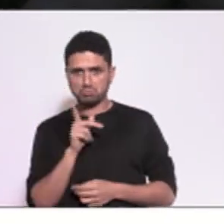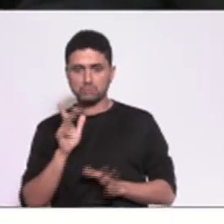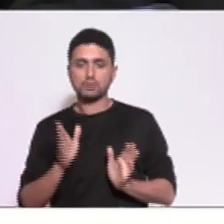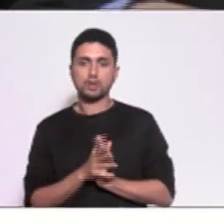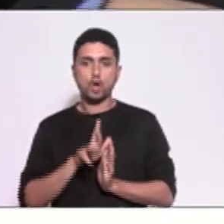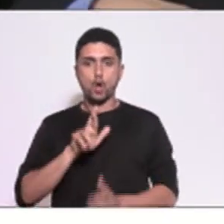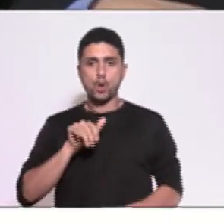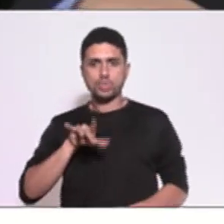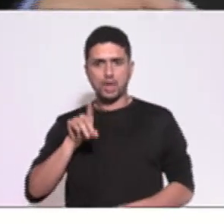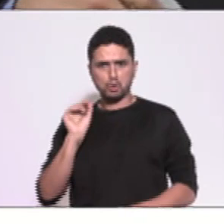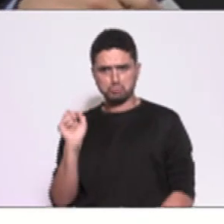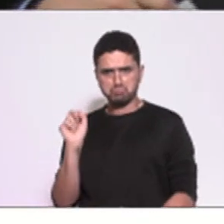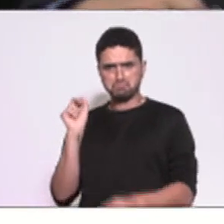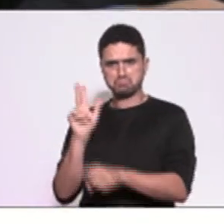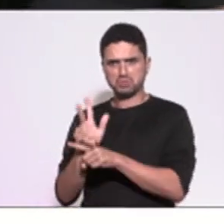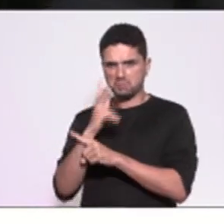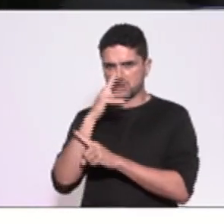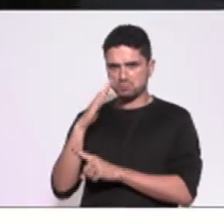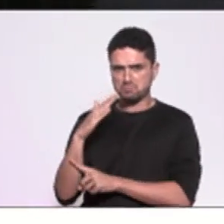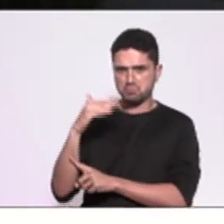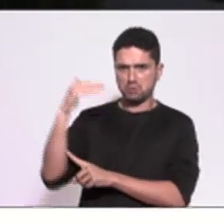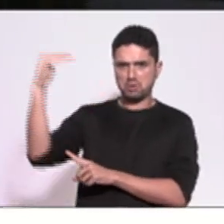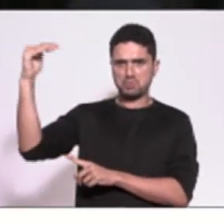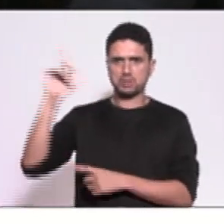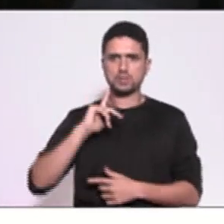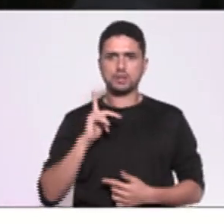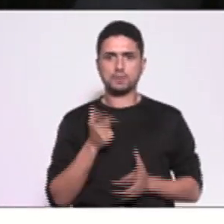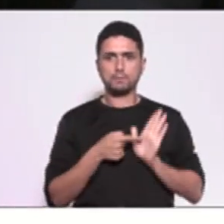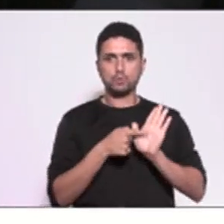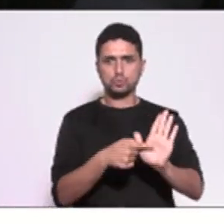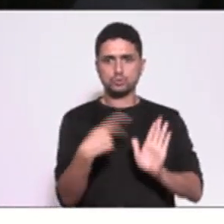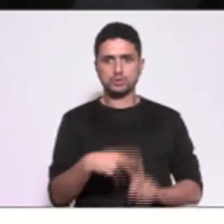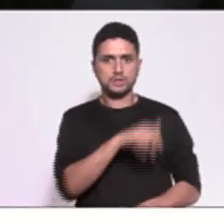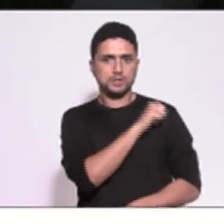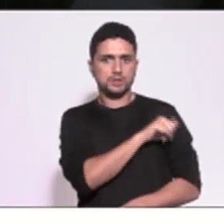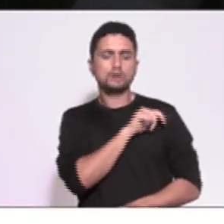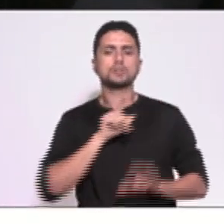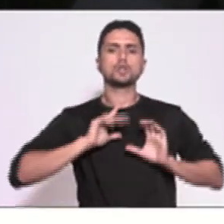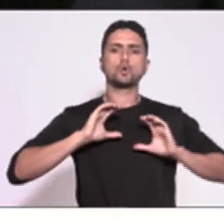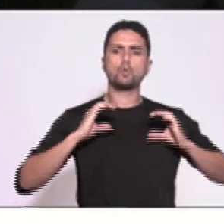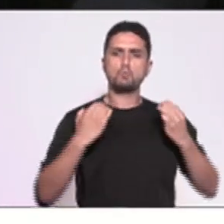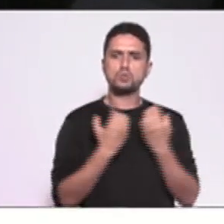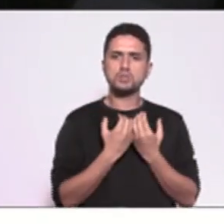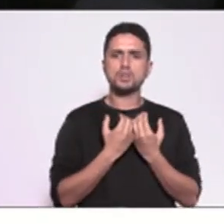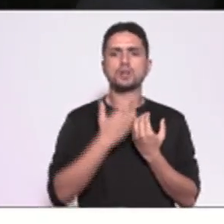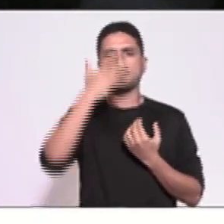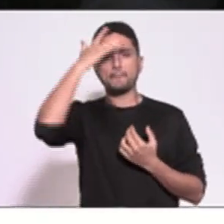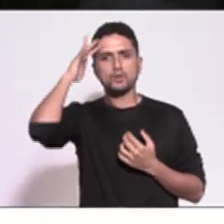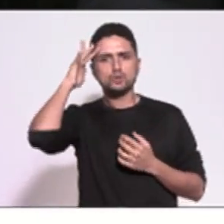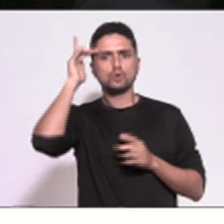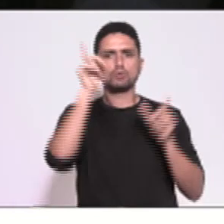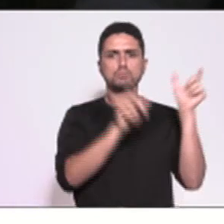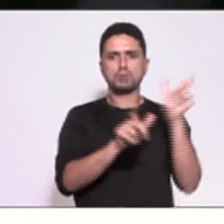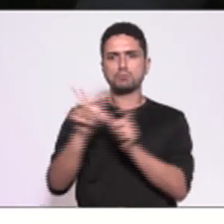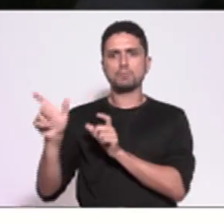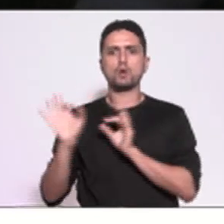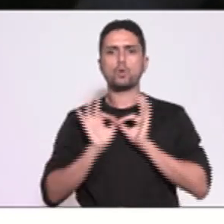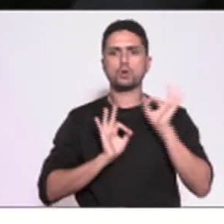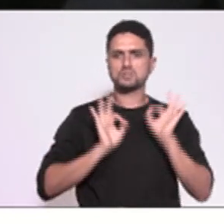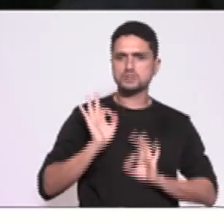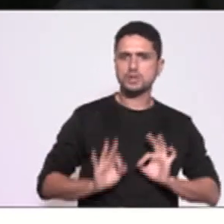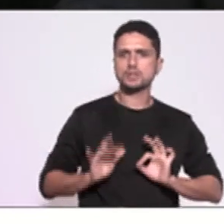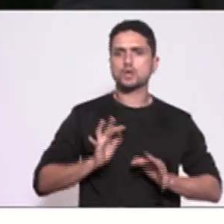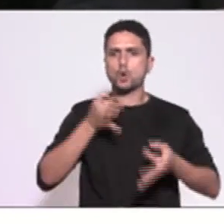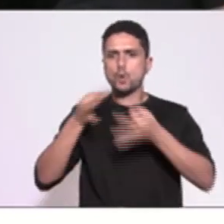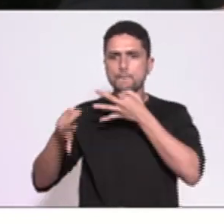Ele mostrou ao Rio de Janeiro que nós somos uma comunidade organizada, que temos opinião, que devemos